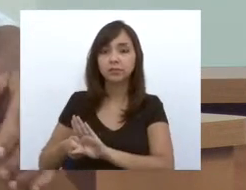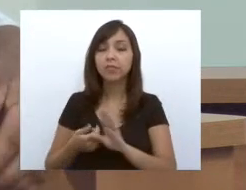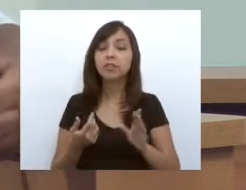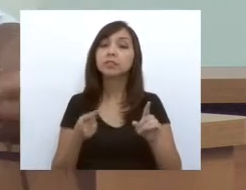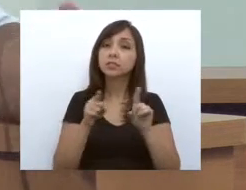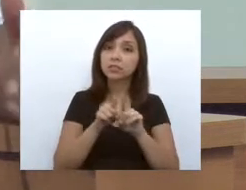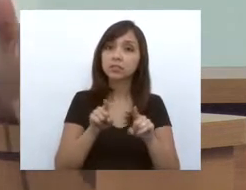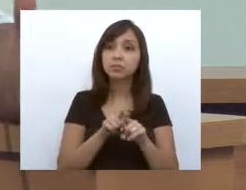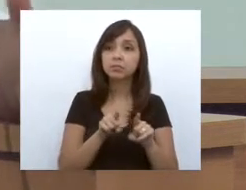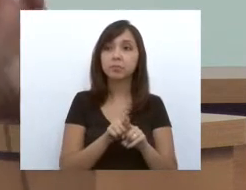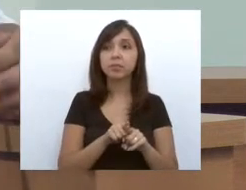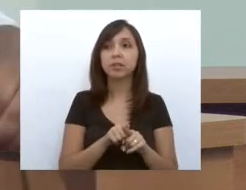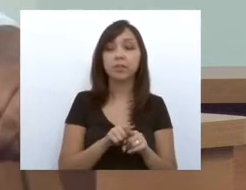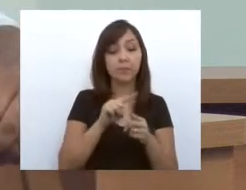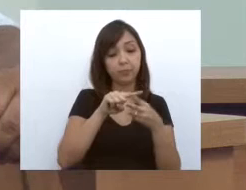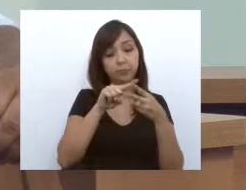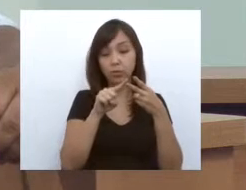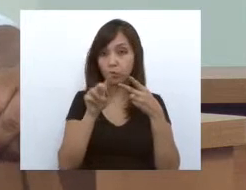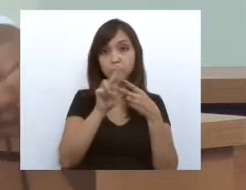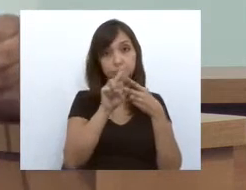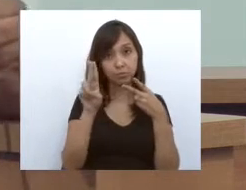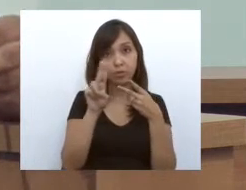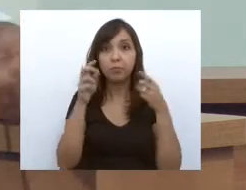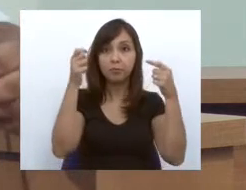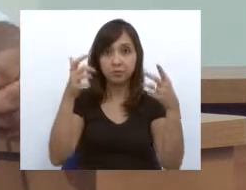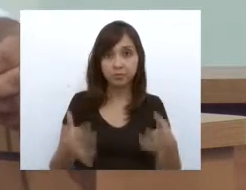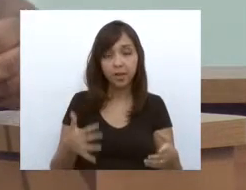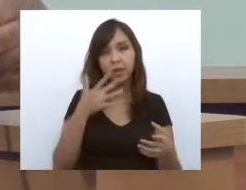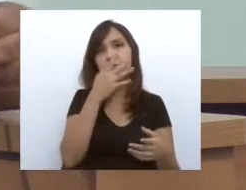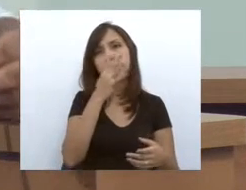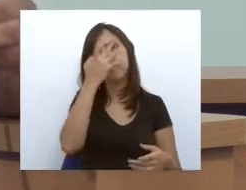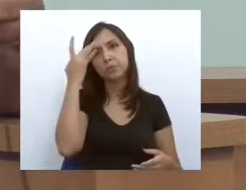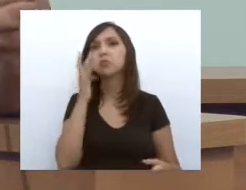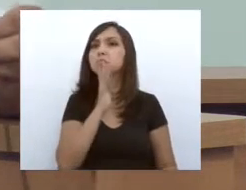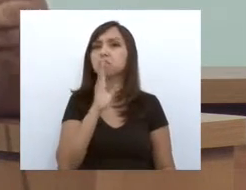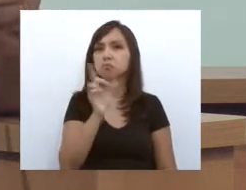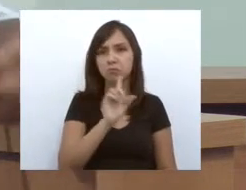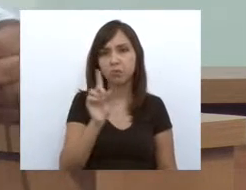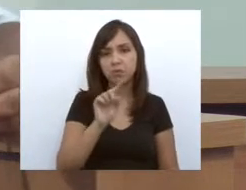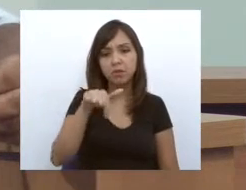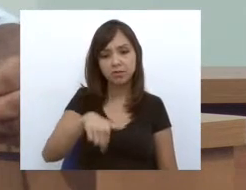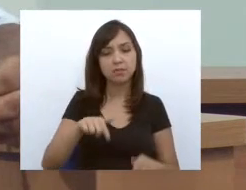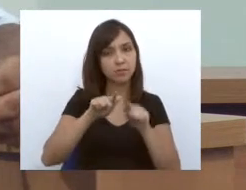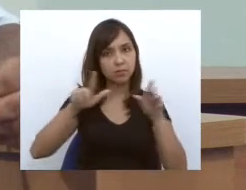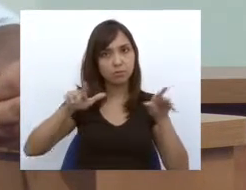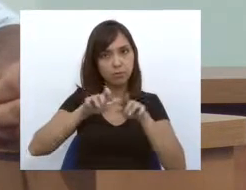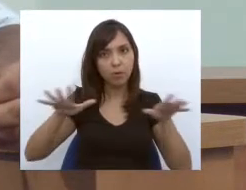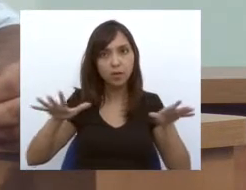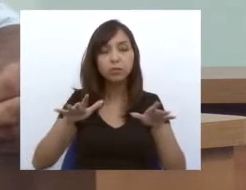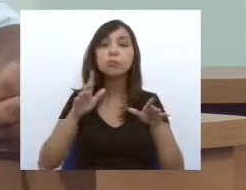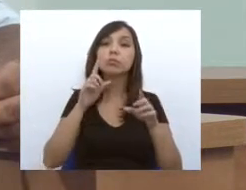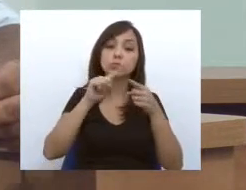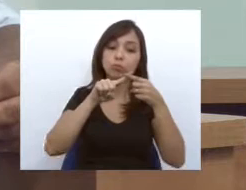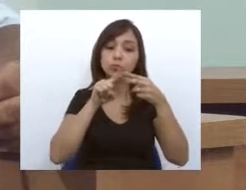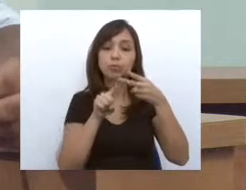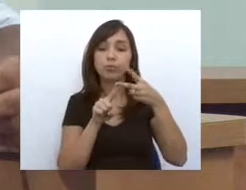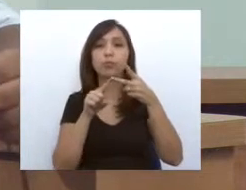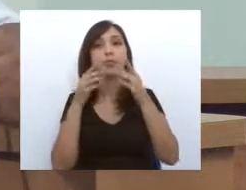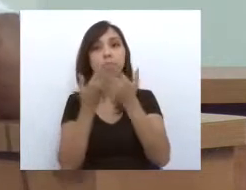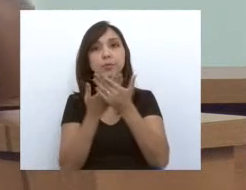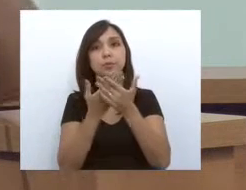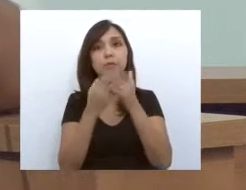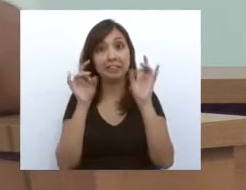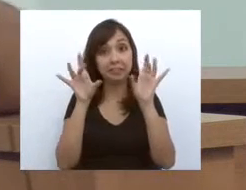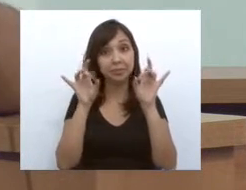Entre elas, eu vou destacar duas. Para quem não conhece aqui a região, a cidade de Guarulhos, duas escolas em